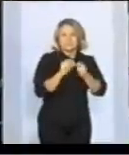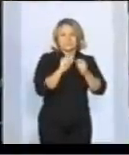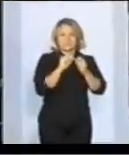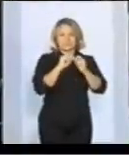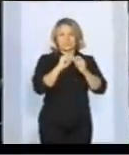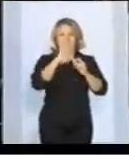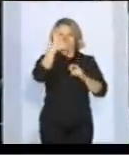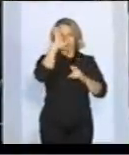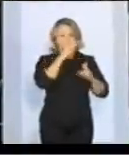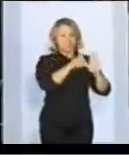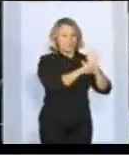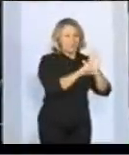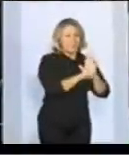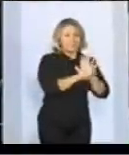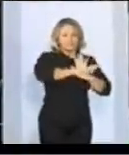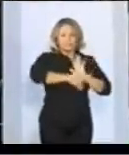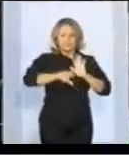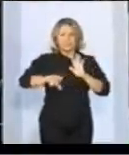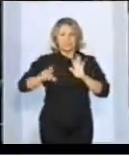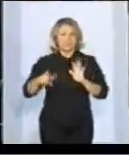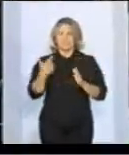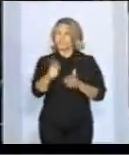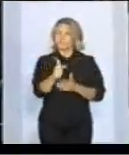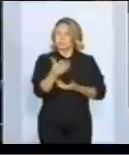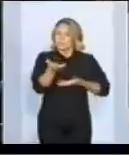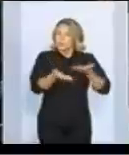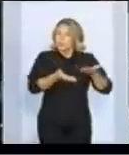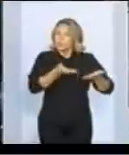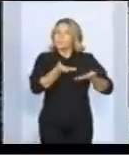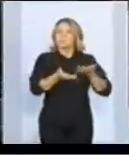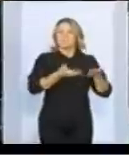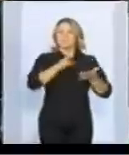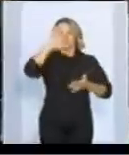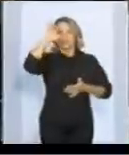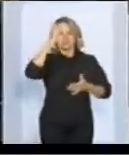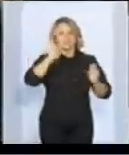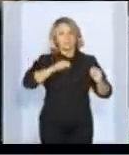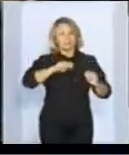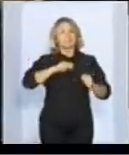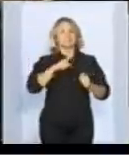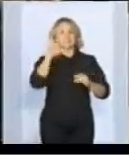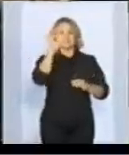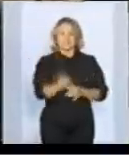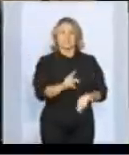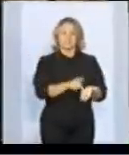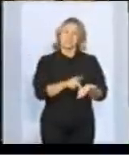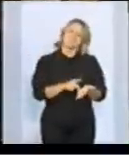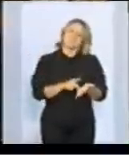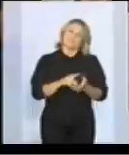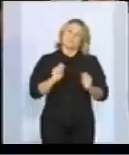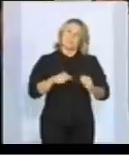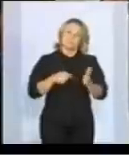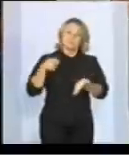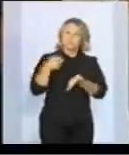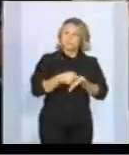normas, leis, sem razão, sem tomarmos o devido cuidado de que o resultado não será neutro e, eventualmente, isso imporá o